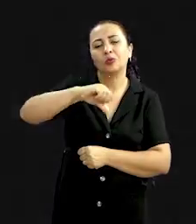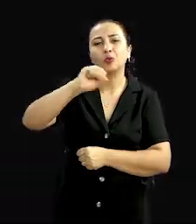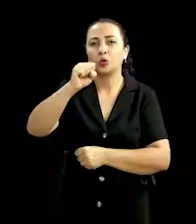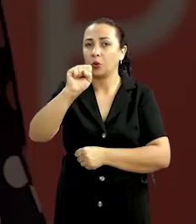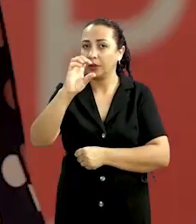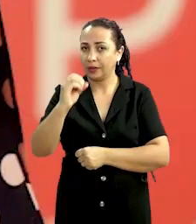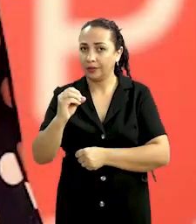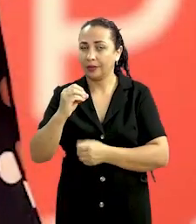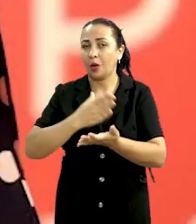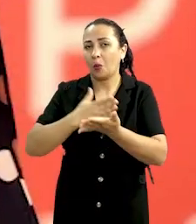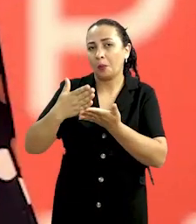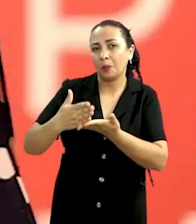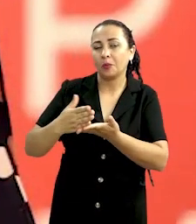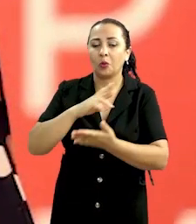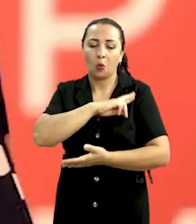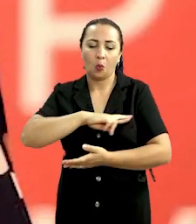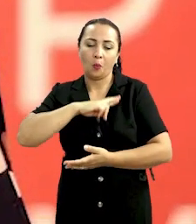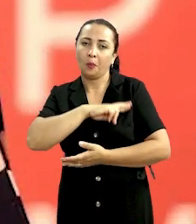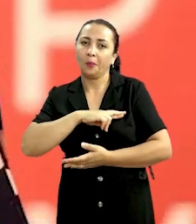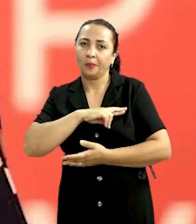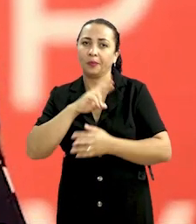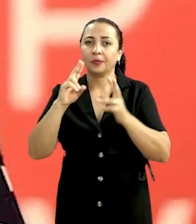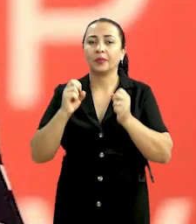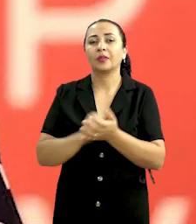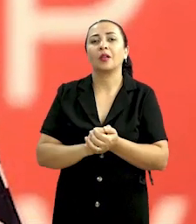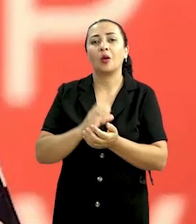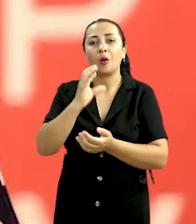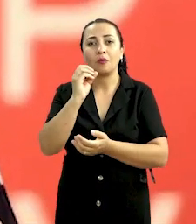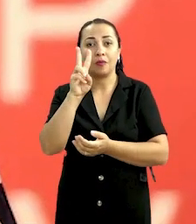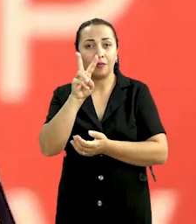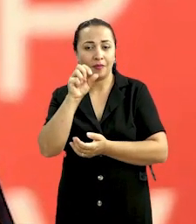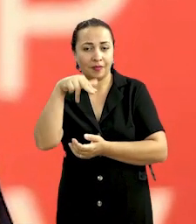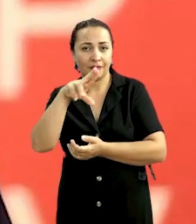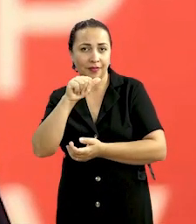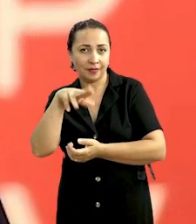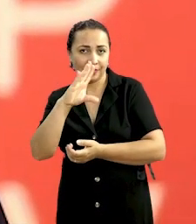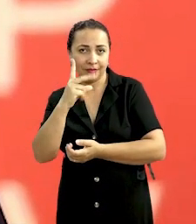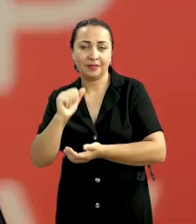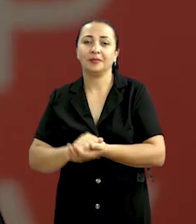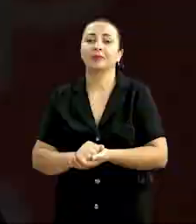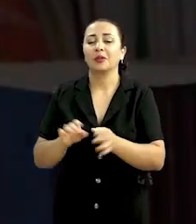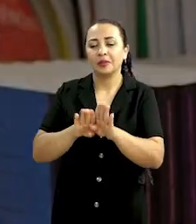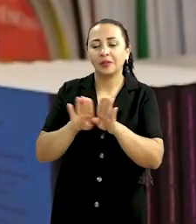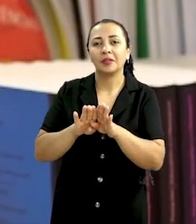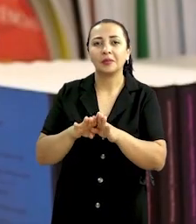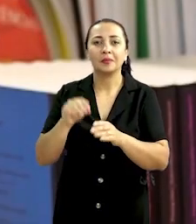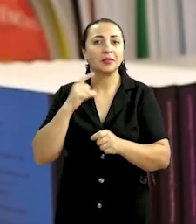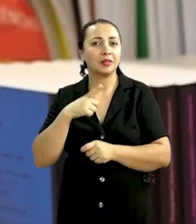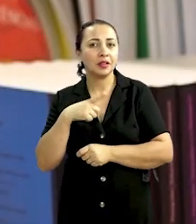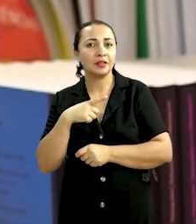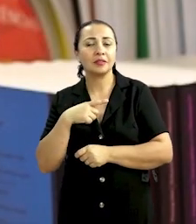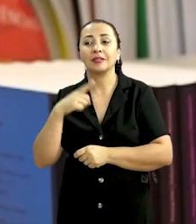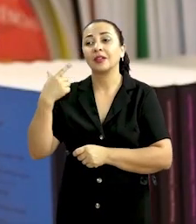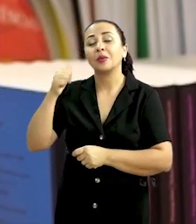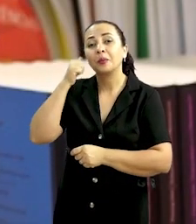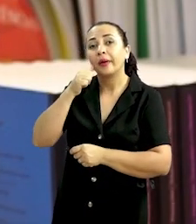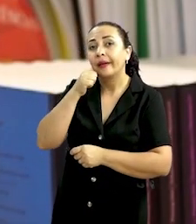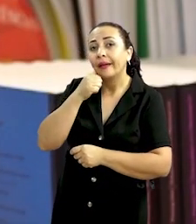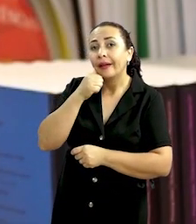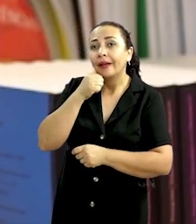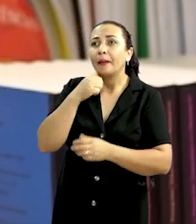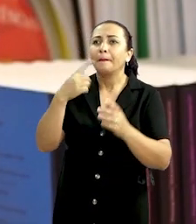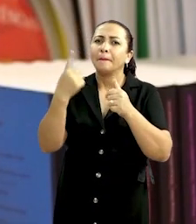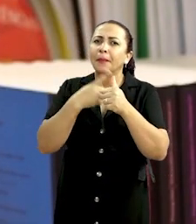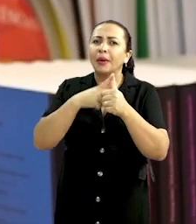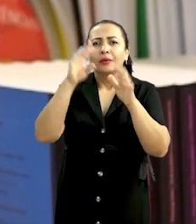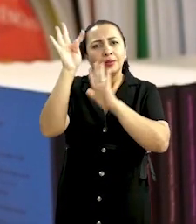1980, a partir do seu romance Ponciá Venâncio, e em uma dimensão também de que ela teve os seus primeiros